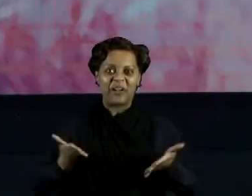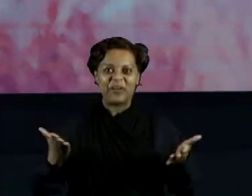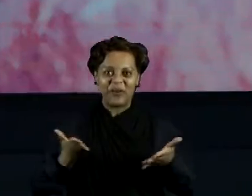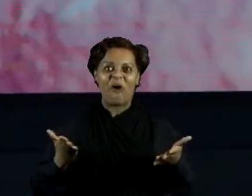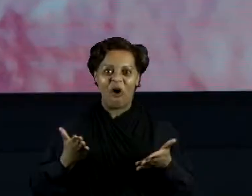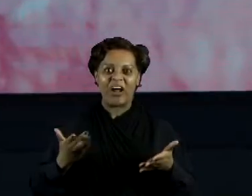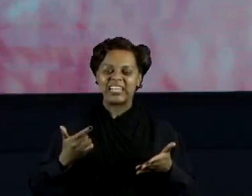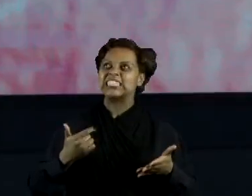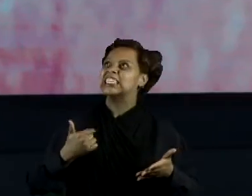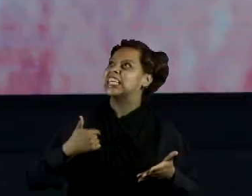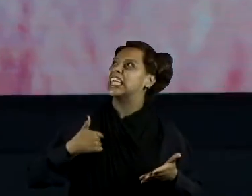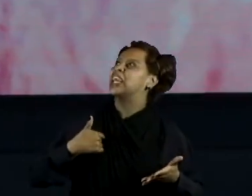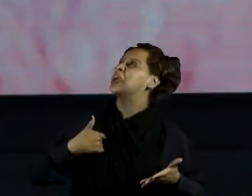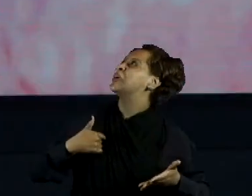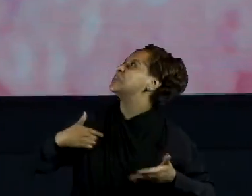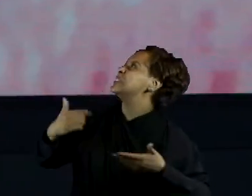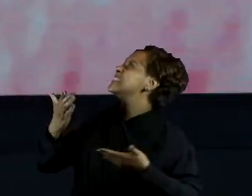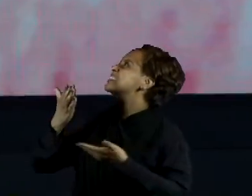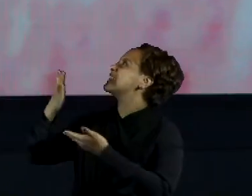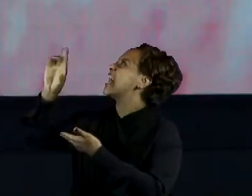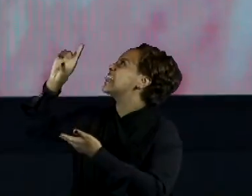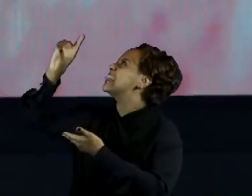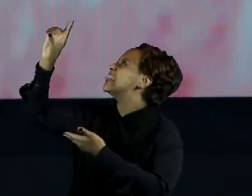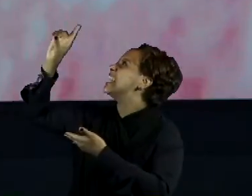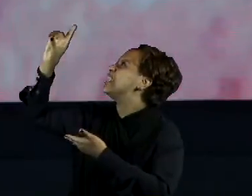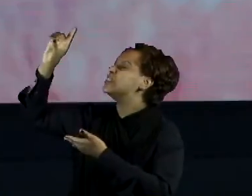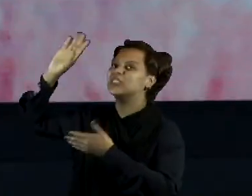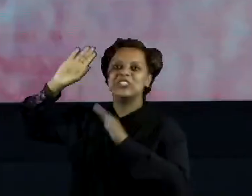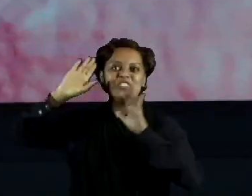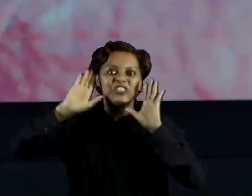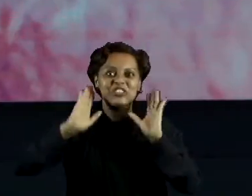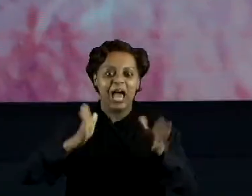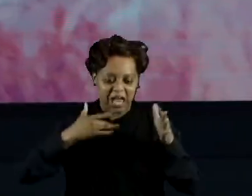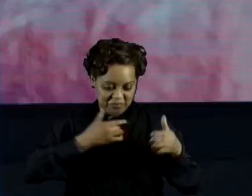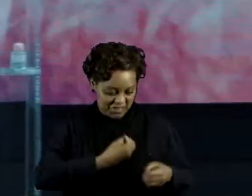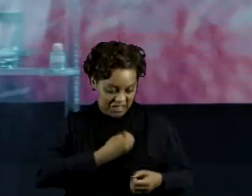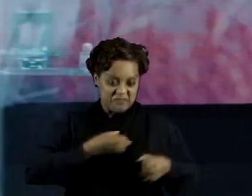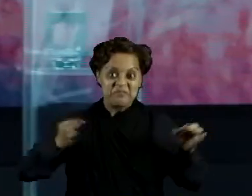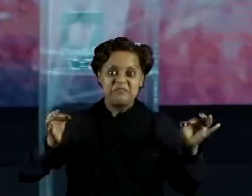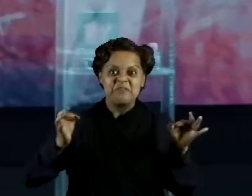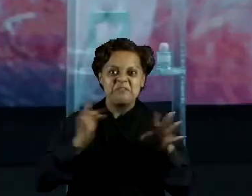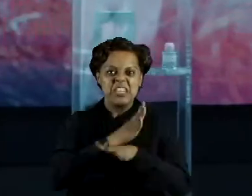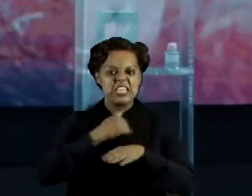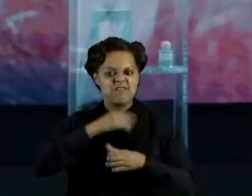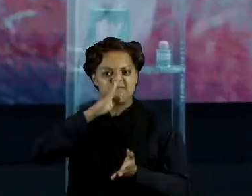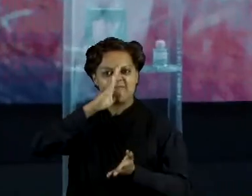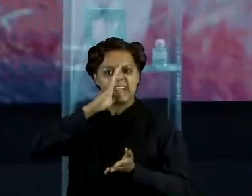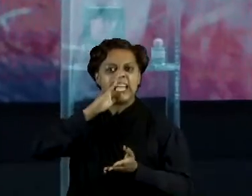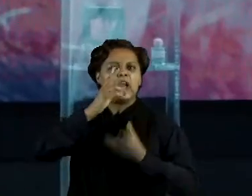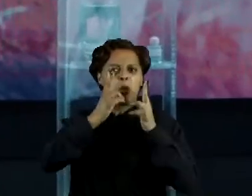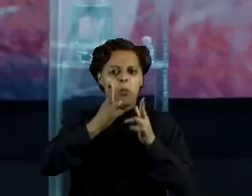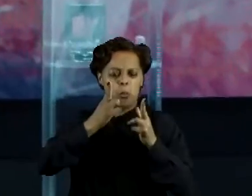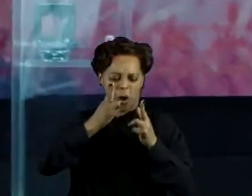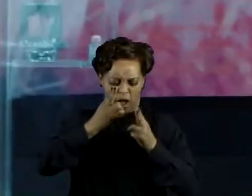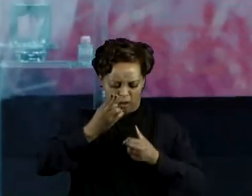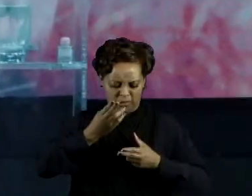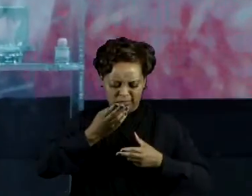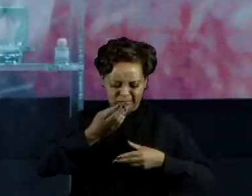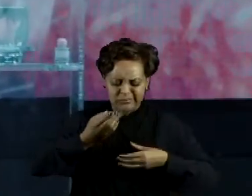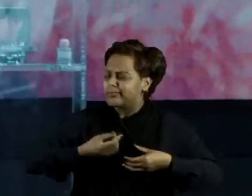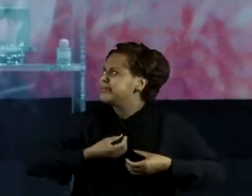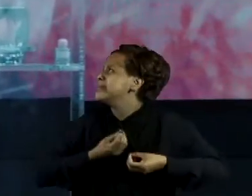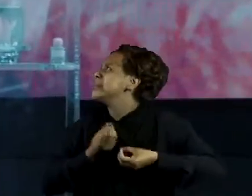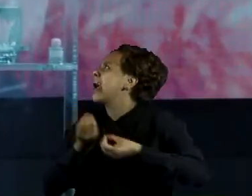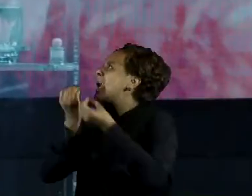para Deus como libação, como oferta para o meu Deus.